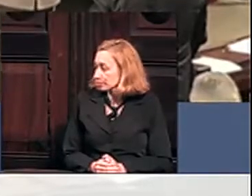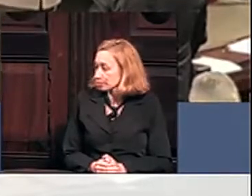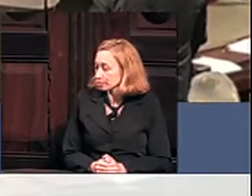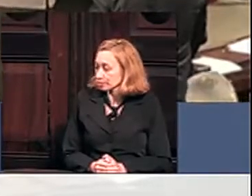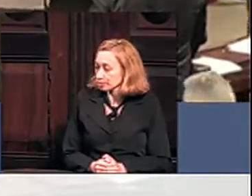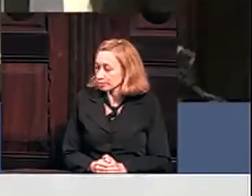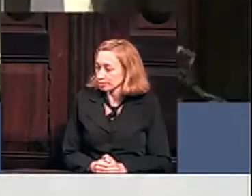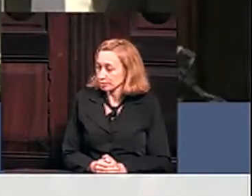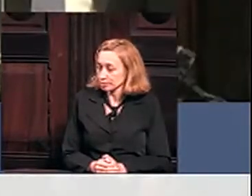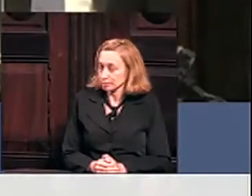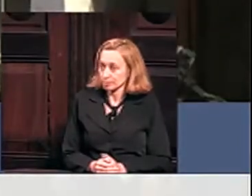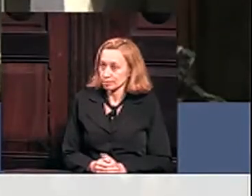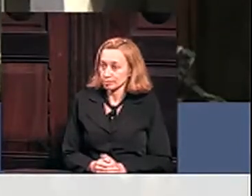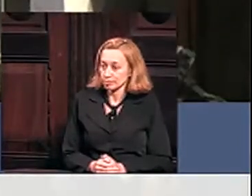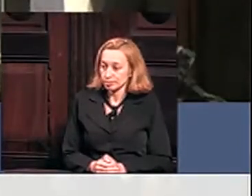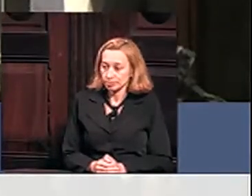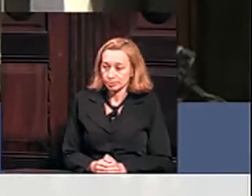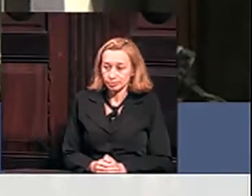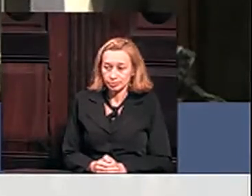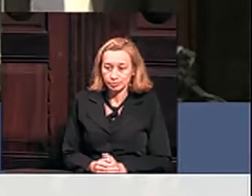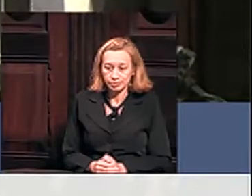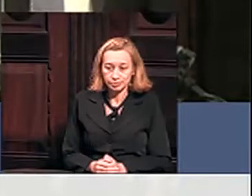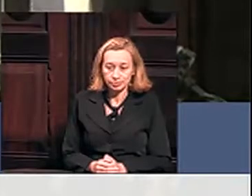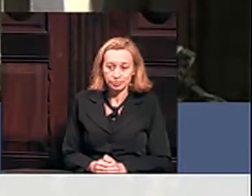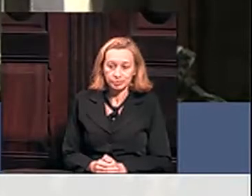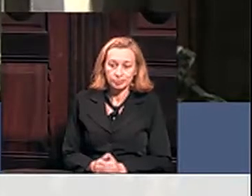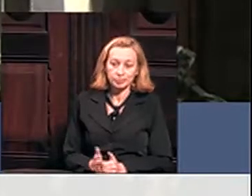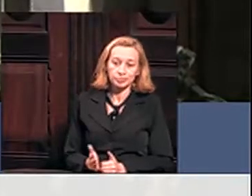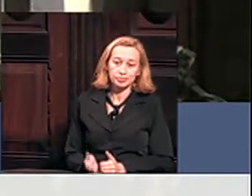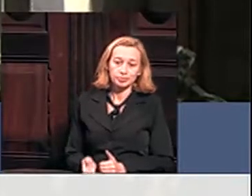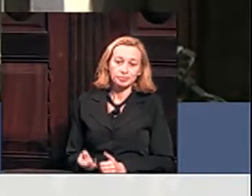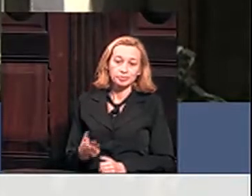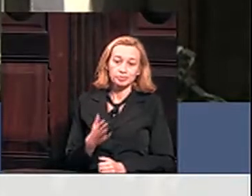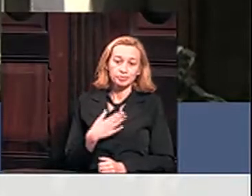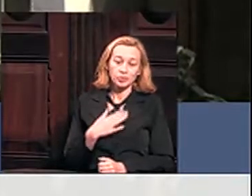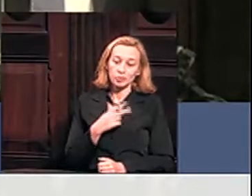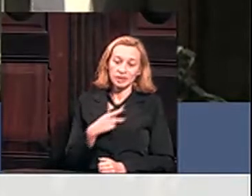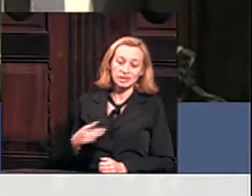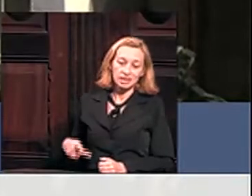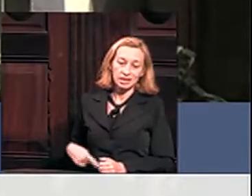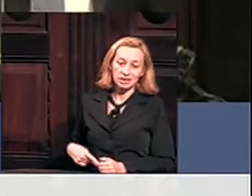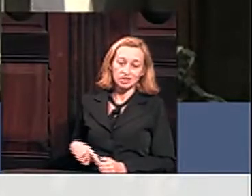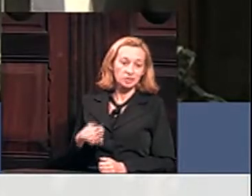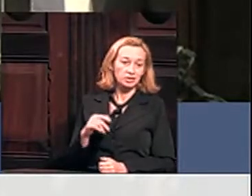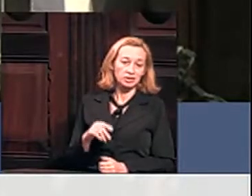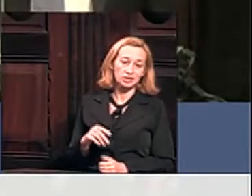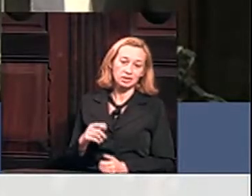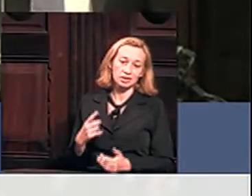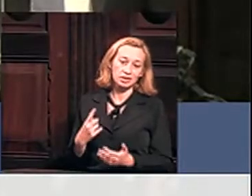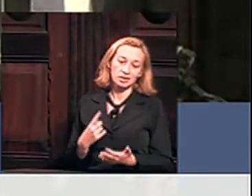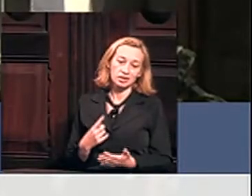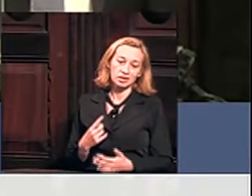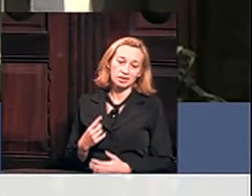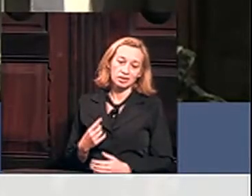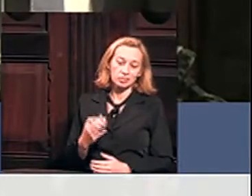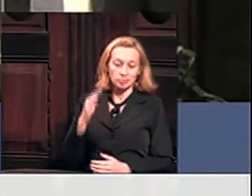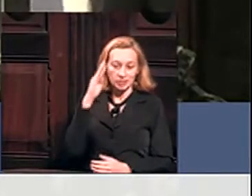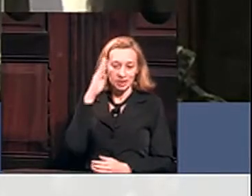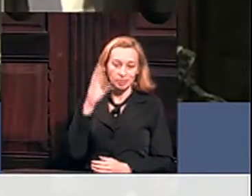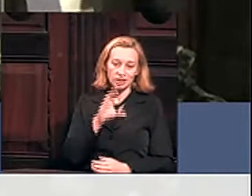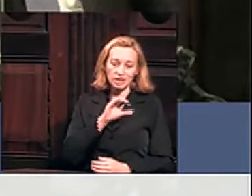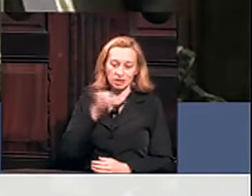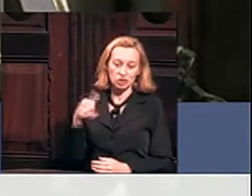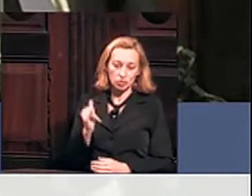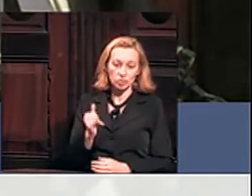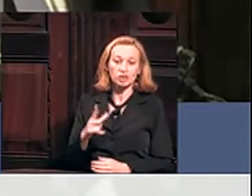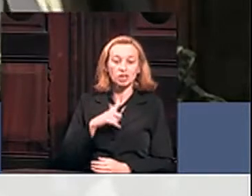Meu presidente preferido da CCJ, não, como Vossa Excelência falou, não sou seu pai, sou seu amigo. Há